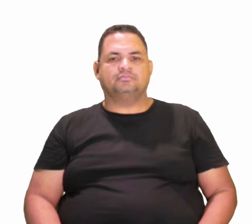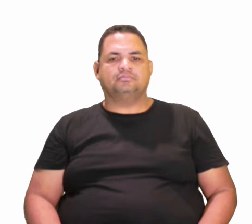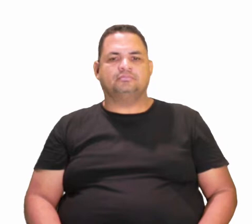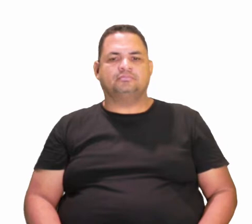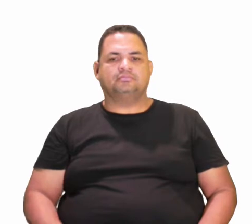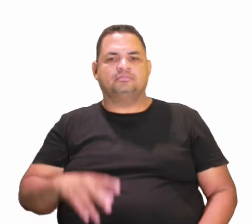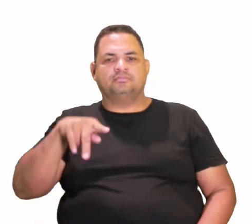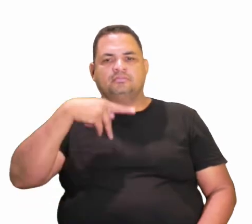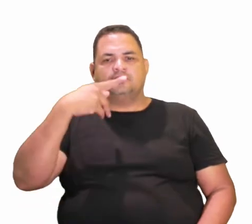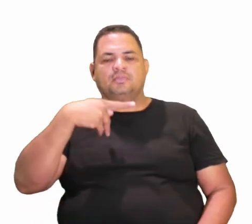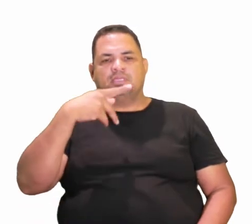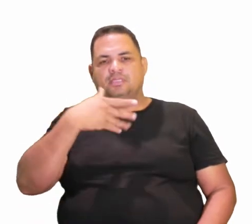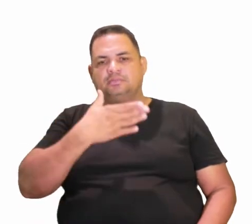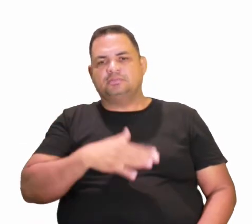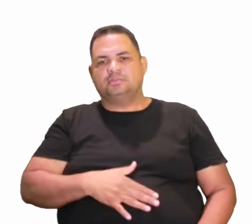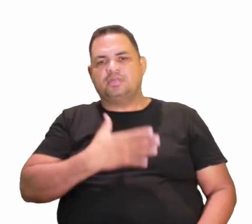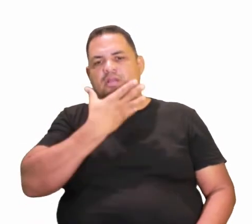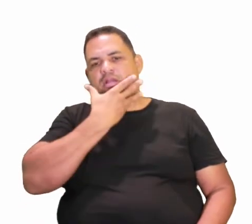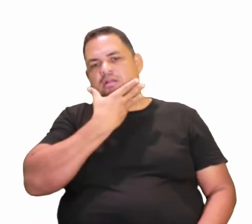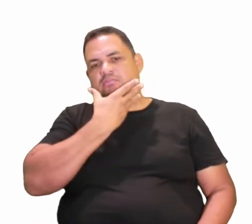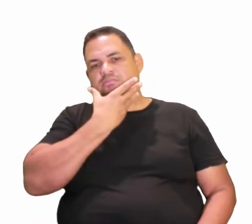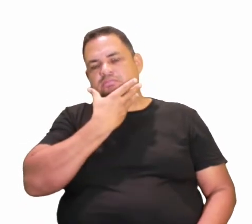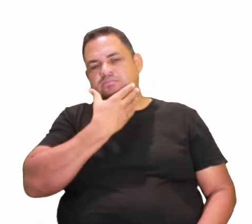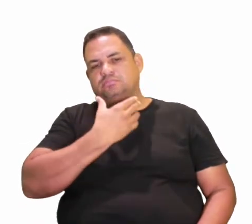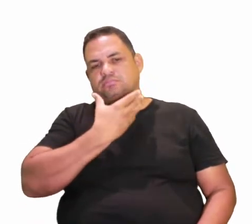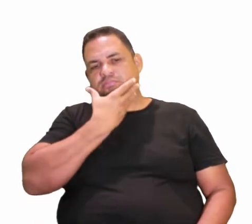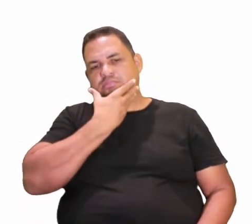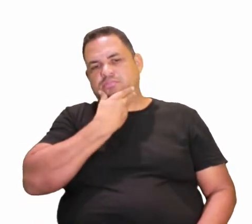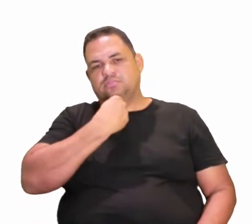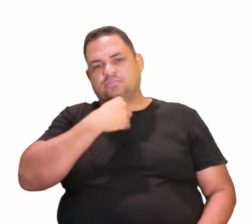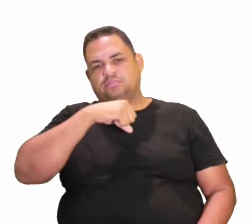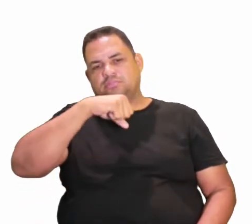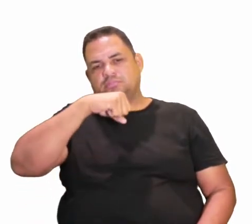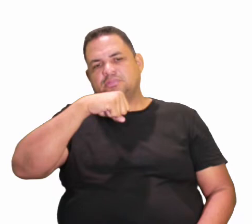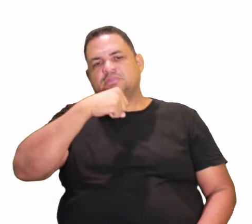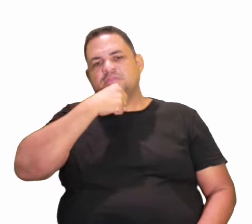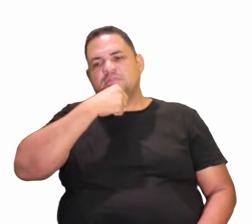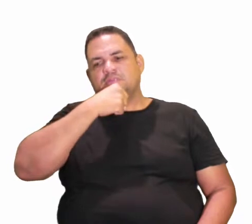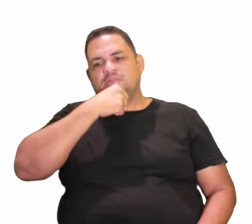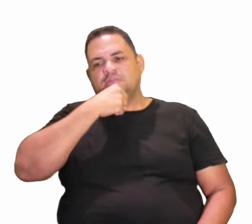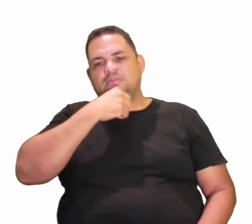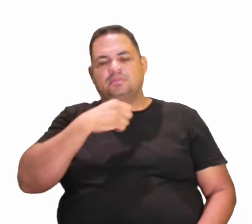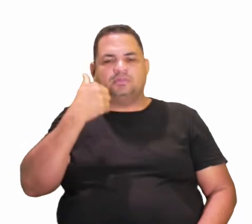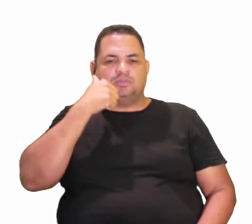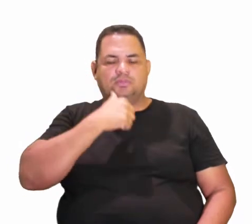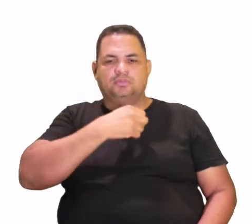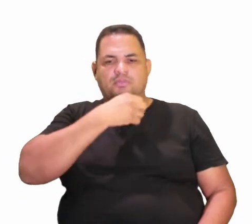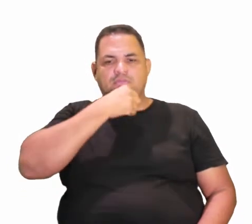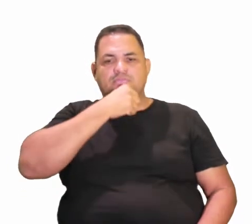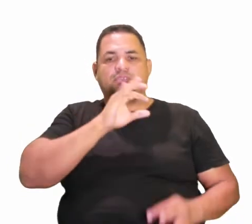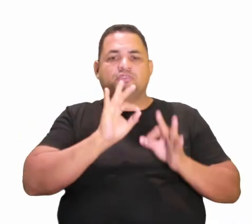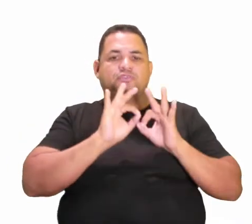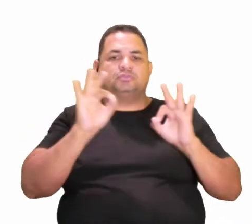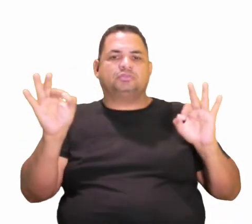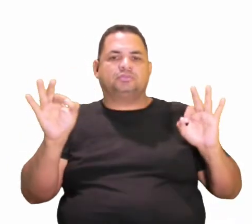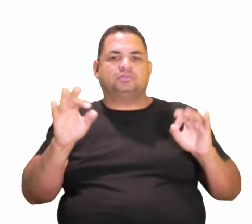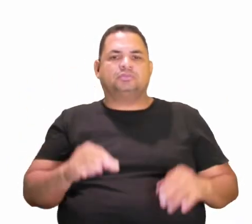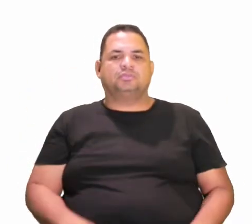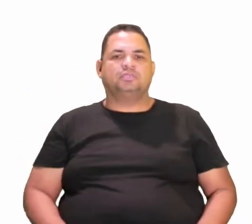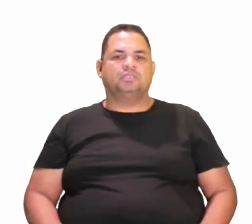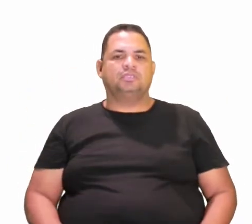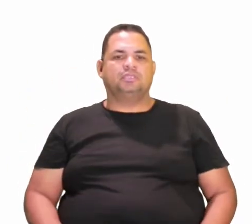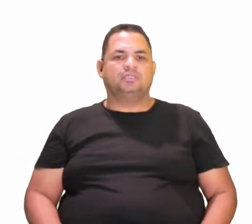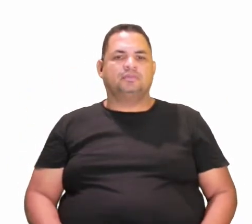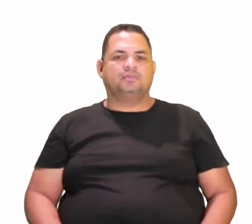tá falando da grandma e do grandpa dele. Ele tá o quê? Distante ao próximo. Veja bem.